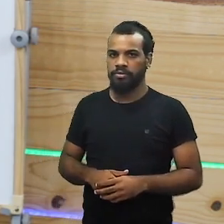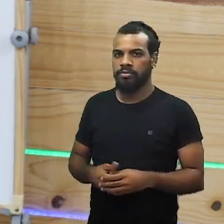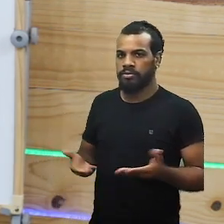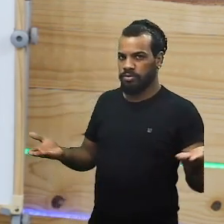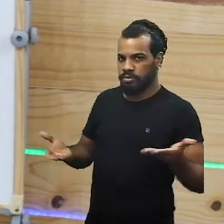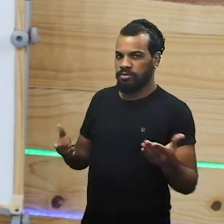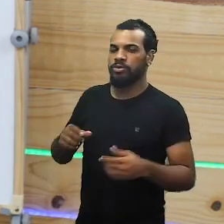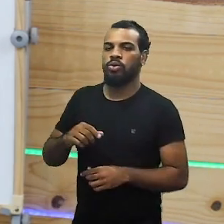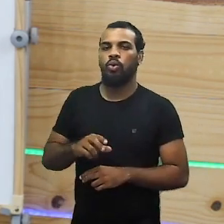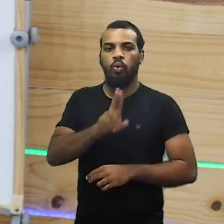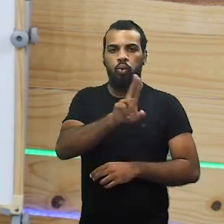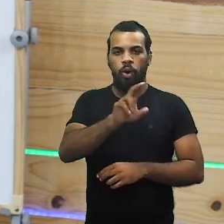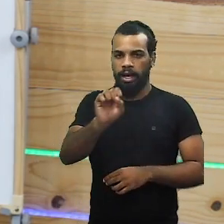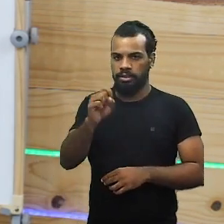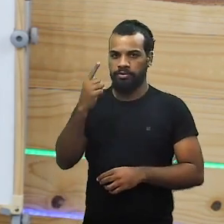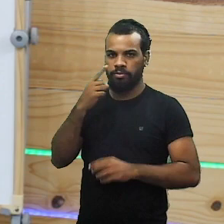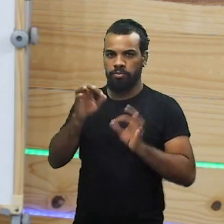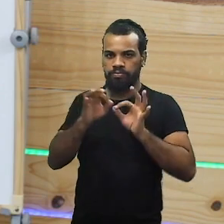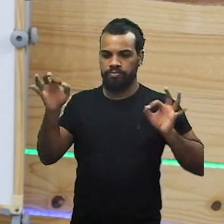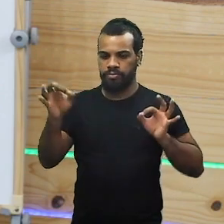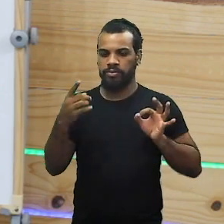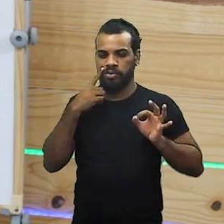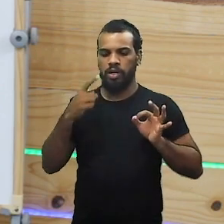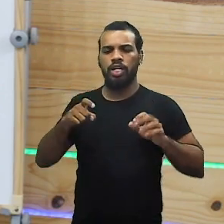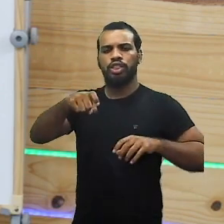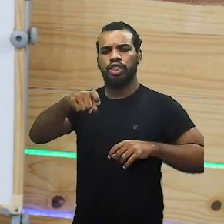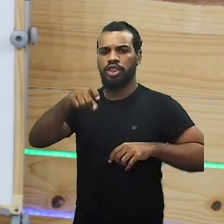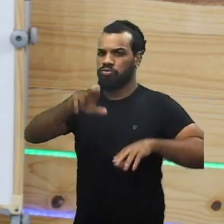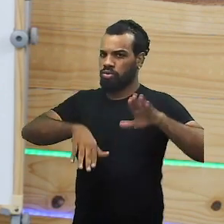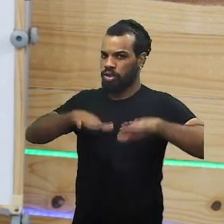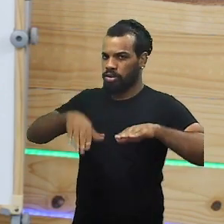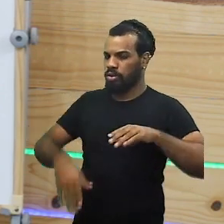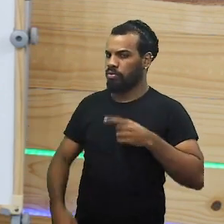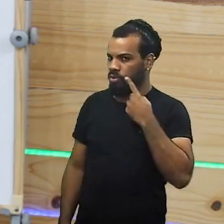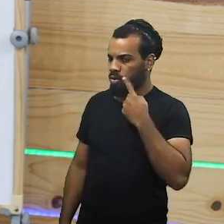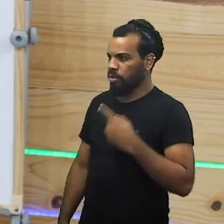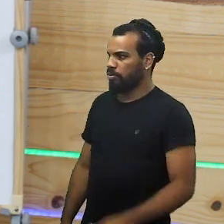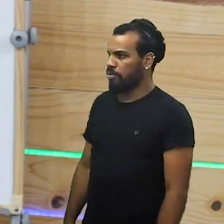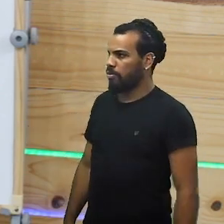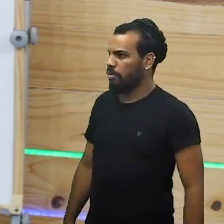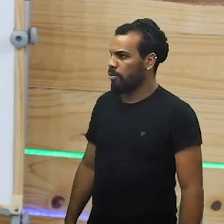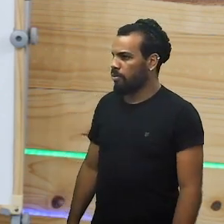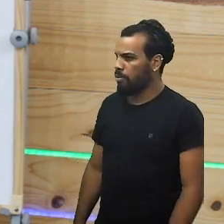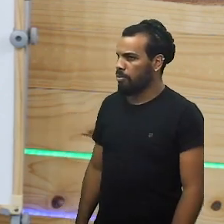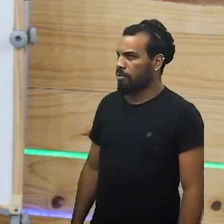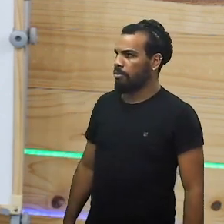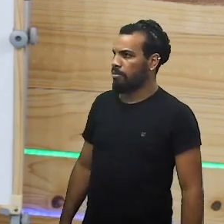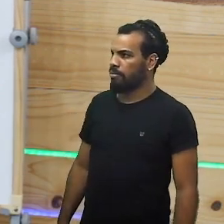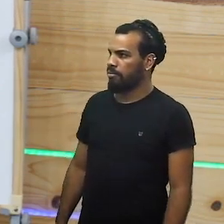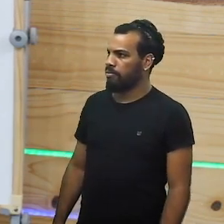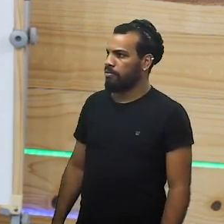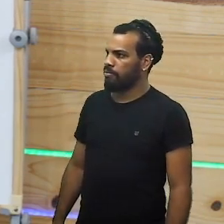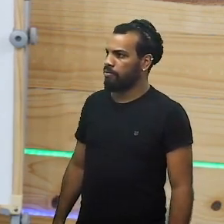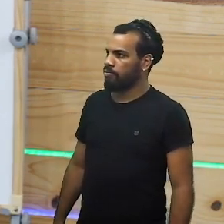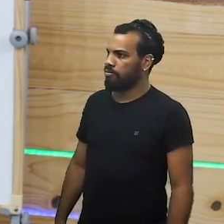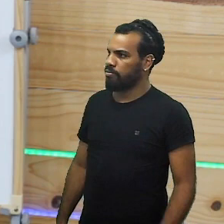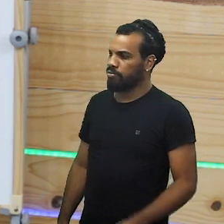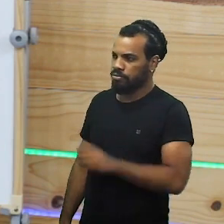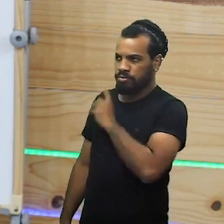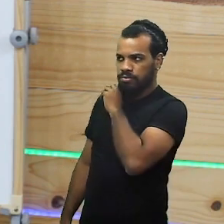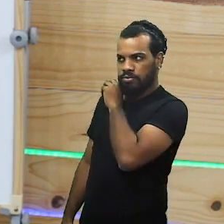só, variação em X. Olha o que eu faço. 9 menos 2.